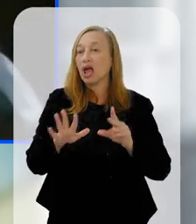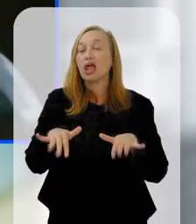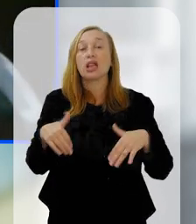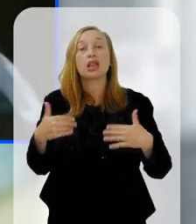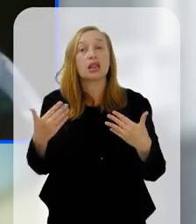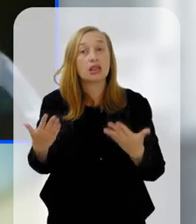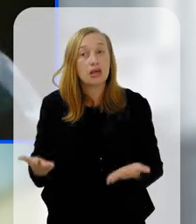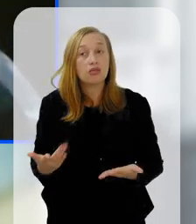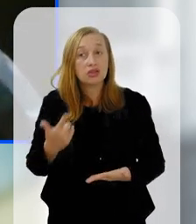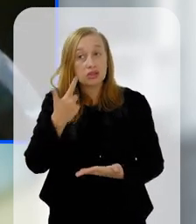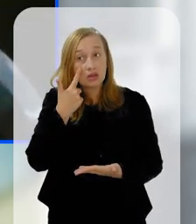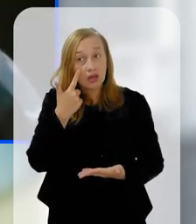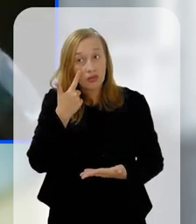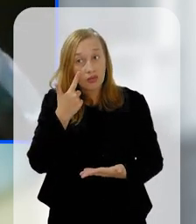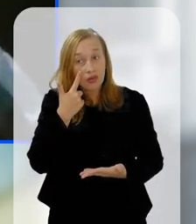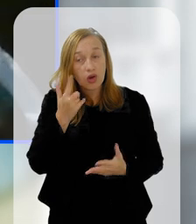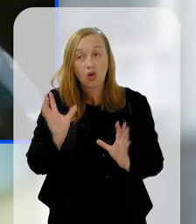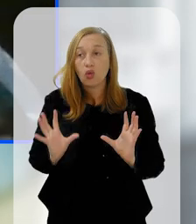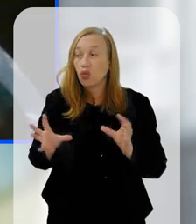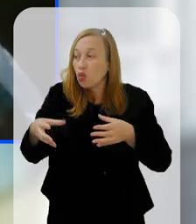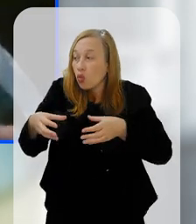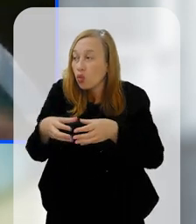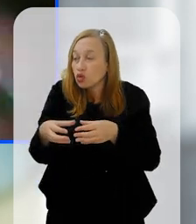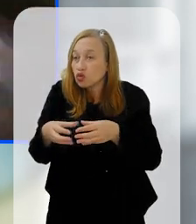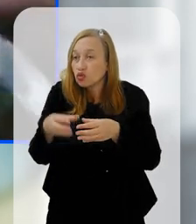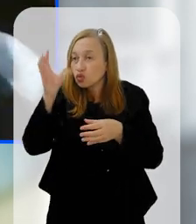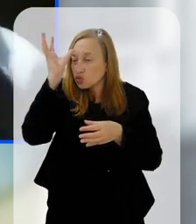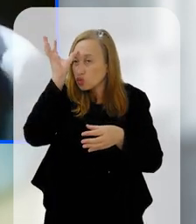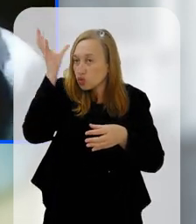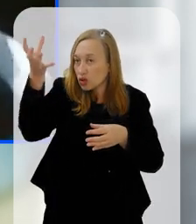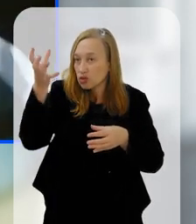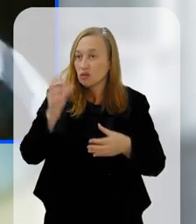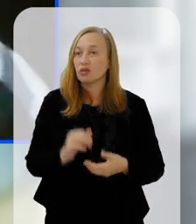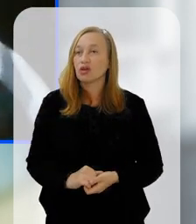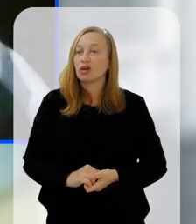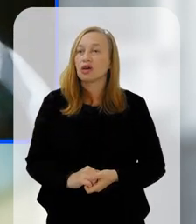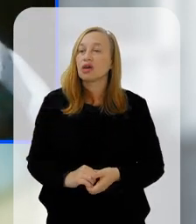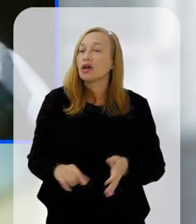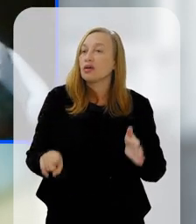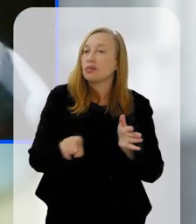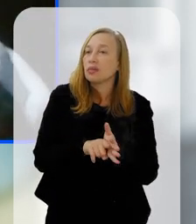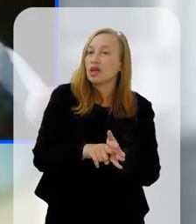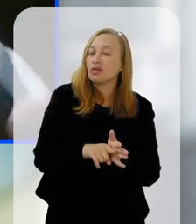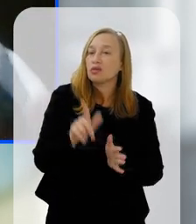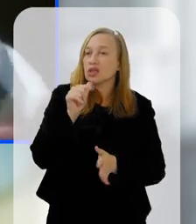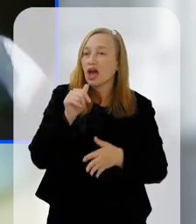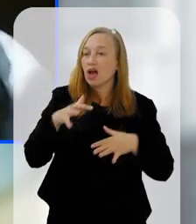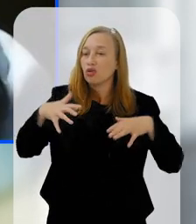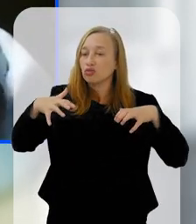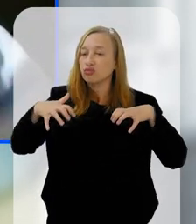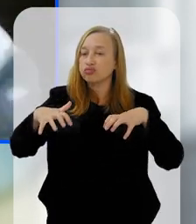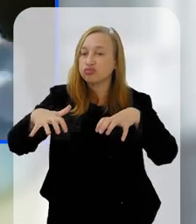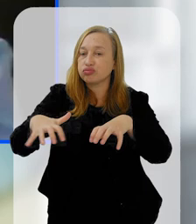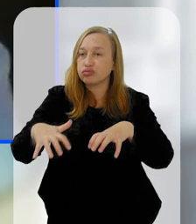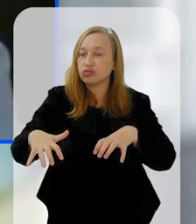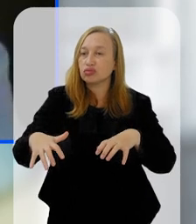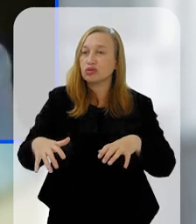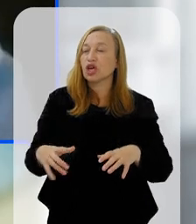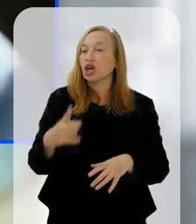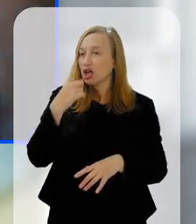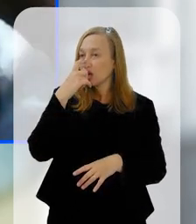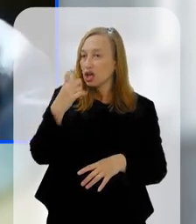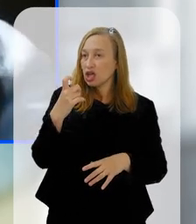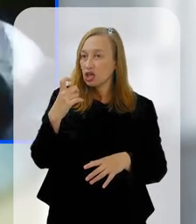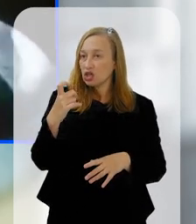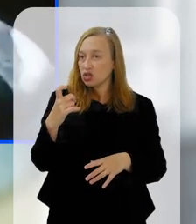coleta seletiva. É muito pouco. Então, você vê que o conjunto dessas soluções significa menos água